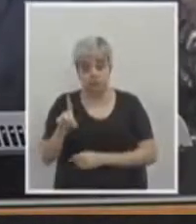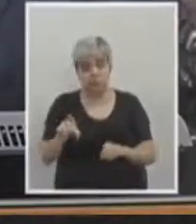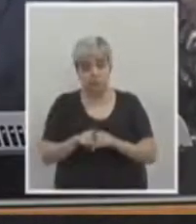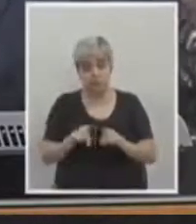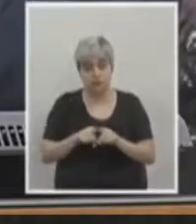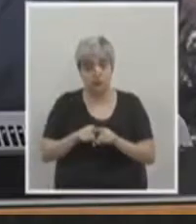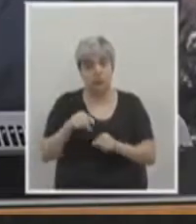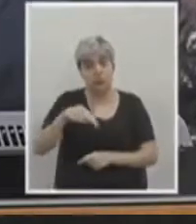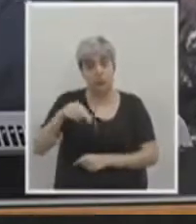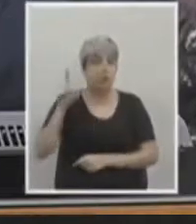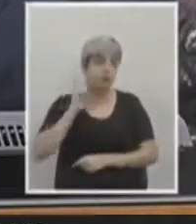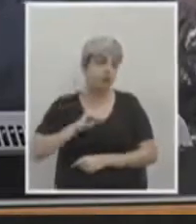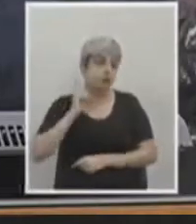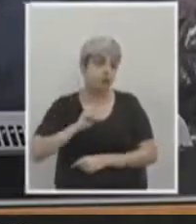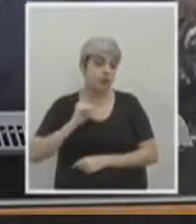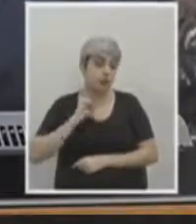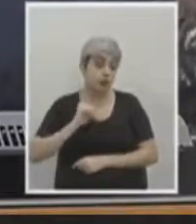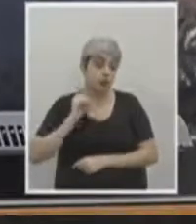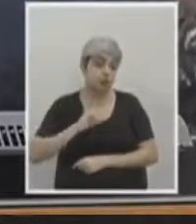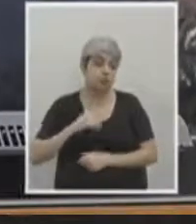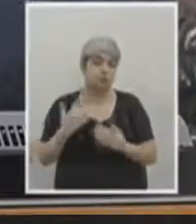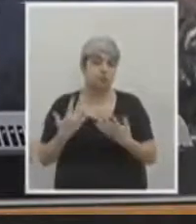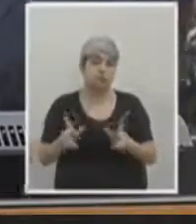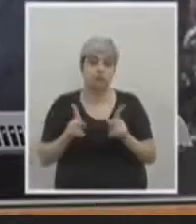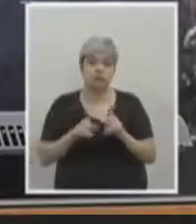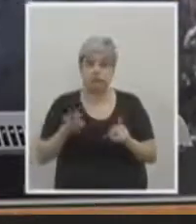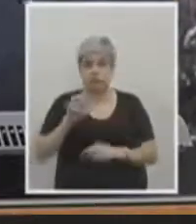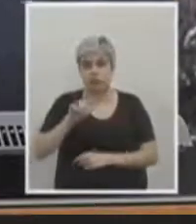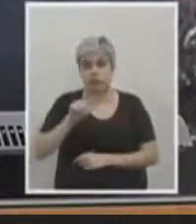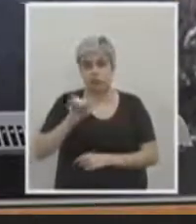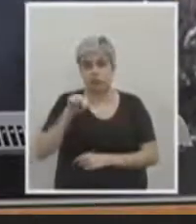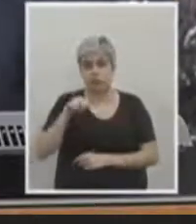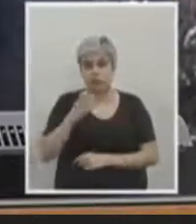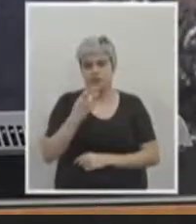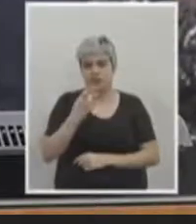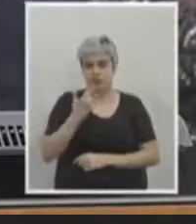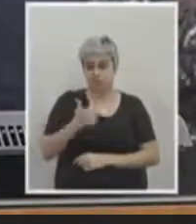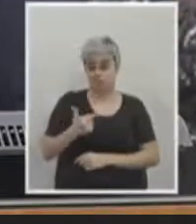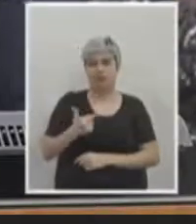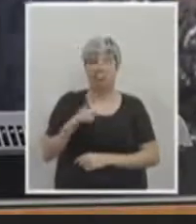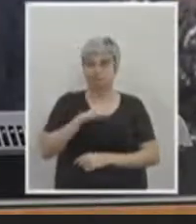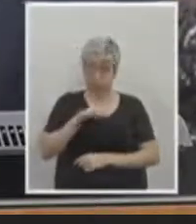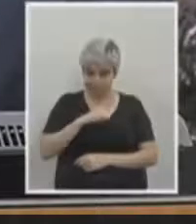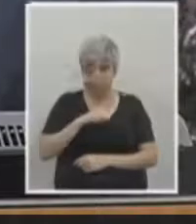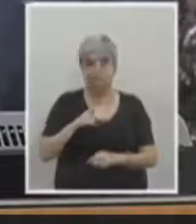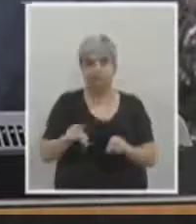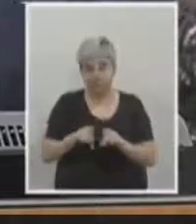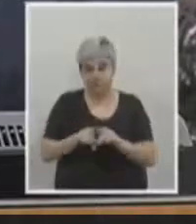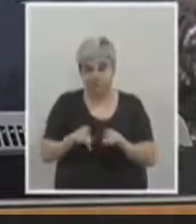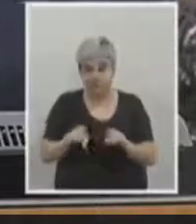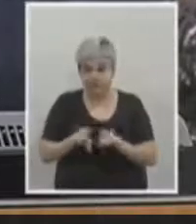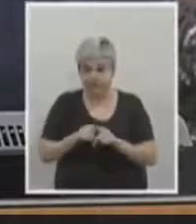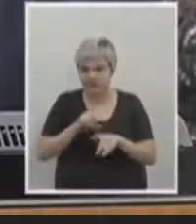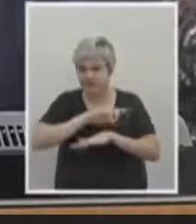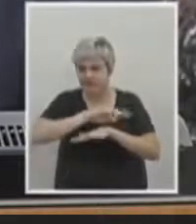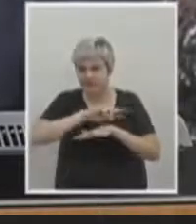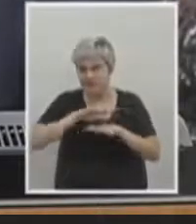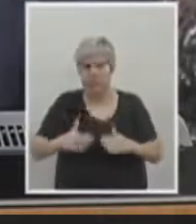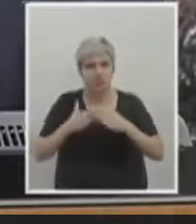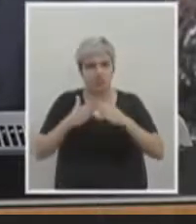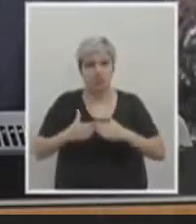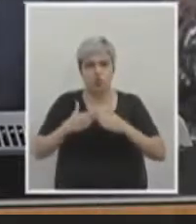Minas, que foi apontado aí pela professora Elane como um local que não tem. Não é verdade. Vale do Jequitinhonha, Vale do Mucuri.